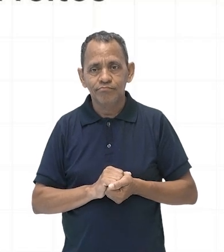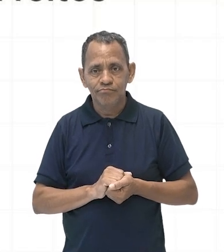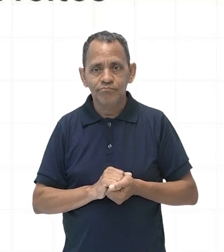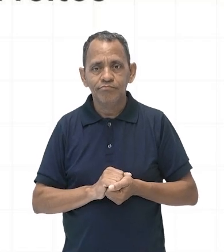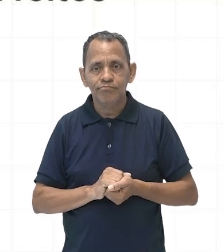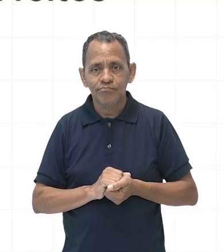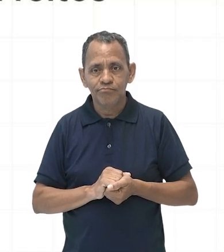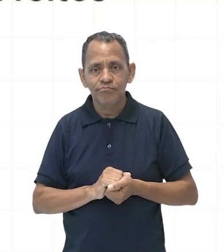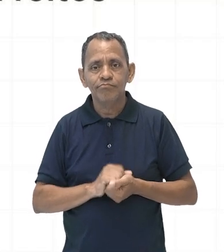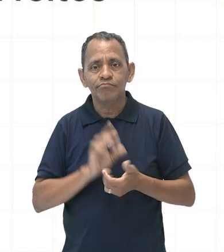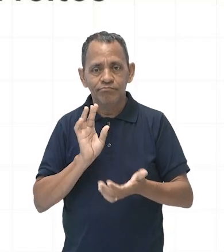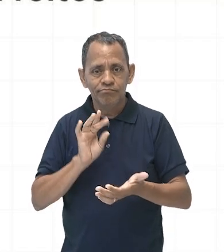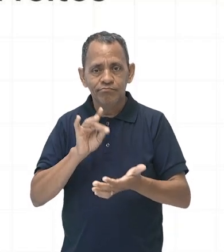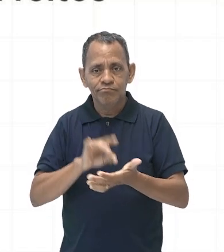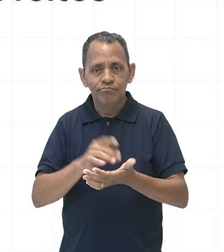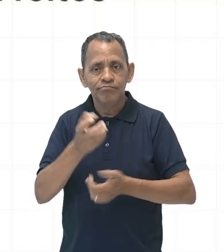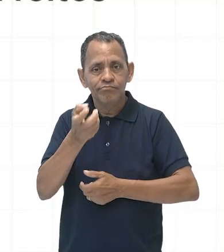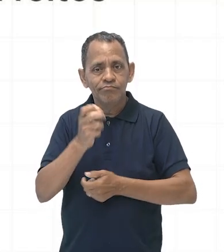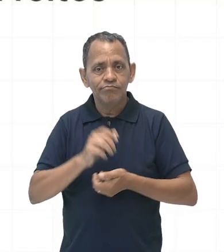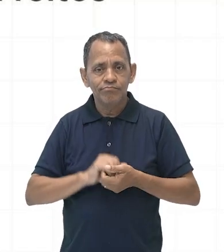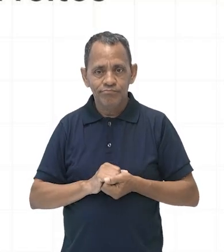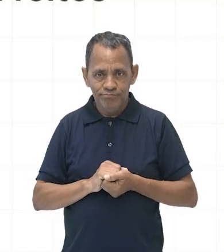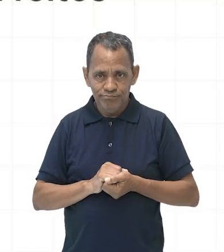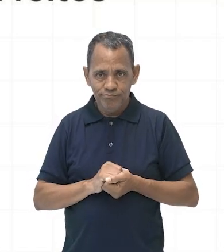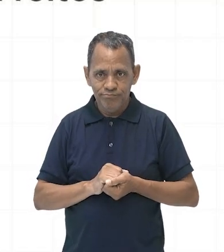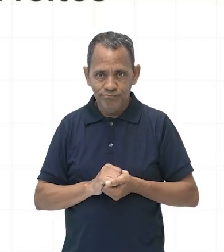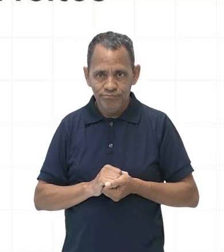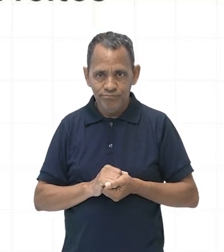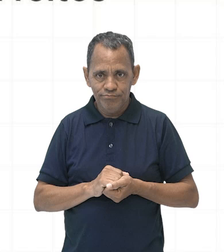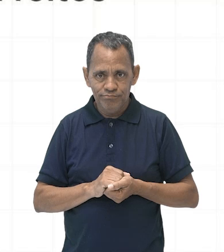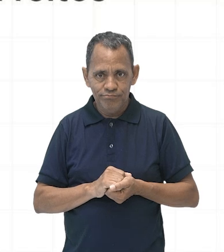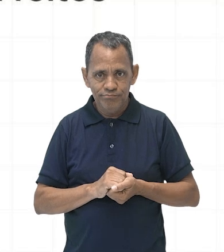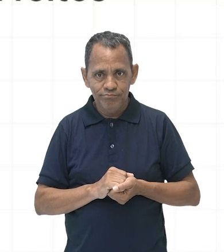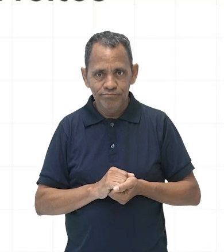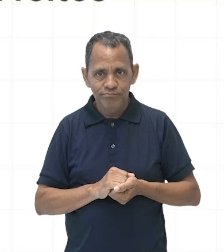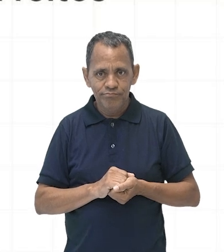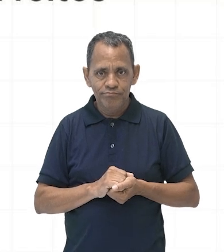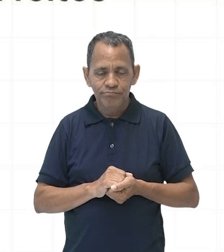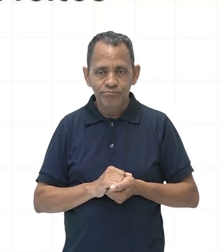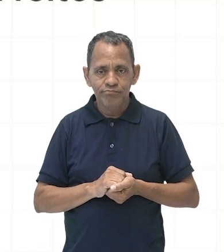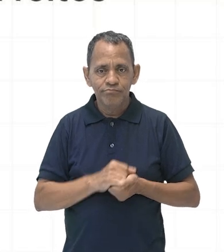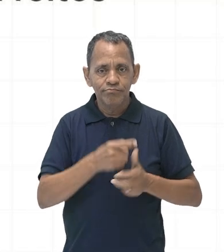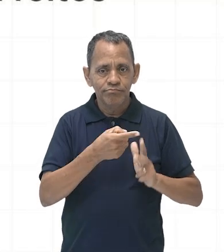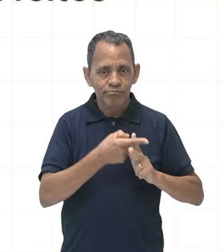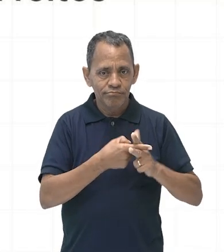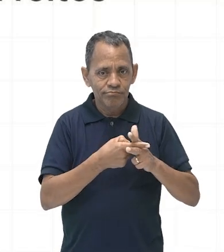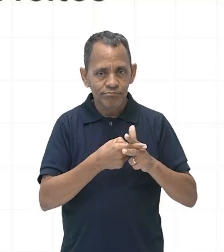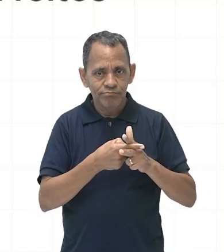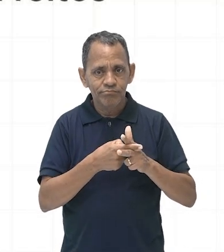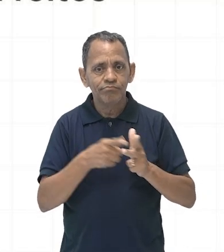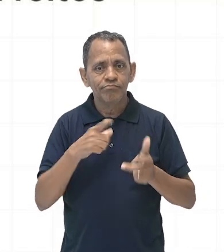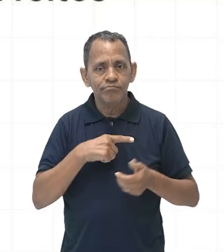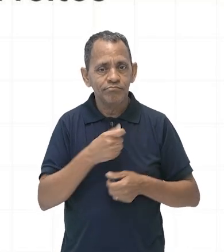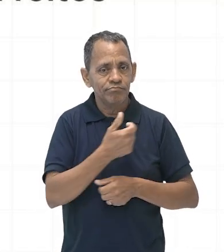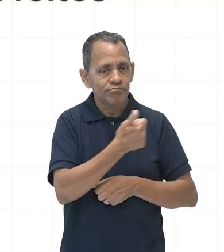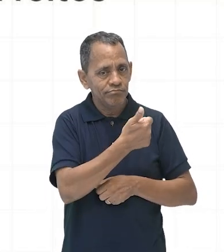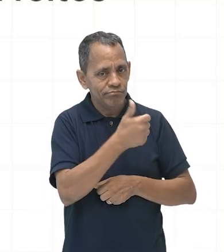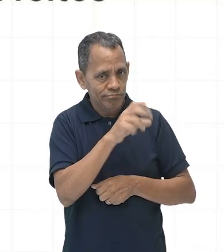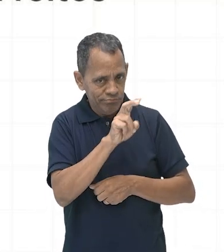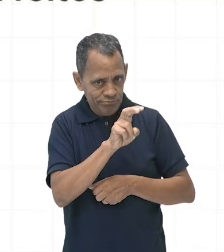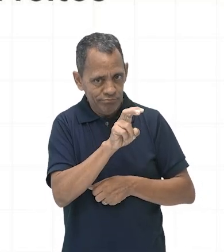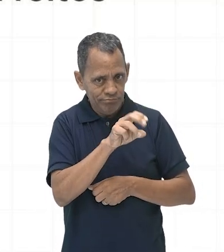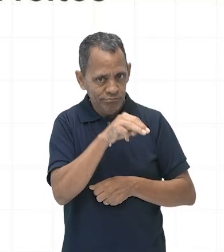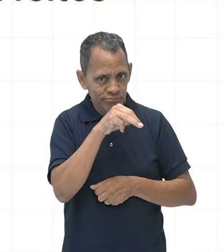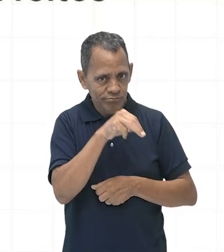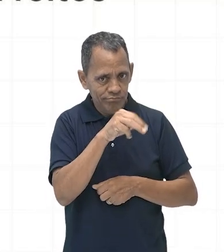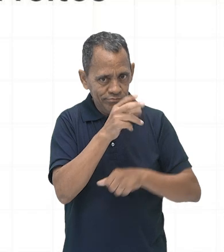é exatamente o que ele quer saber. Beleza? Então, novamente, o editor, ele gastava 15 minutos, né? O